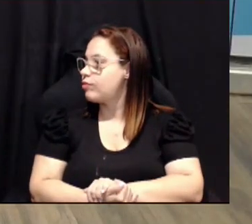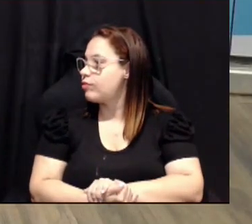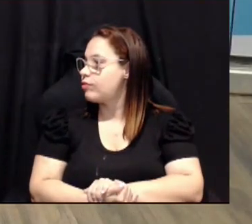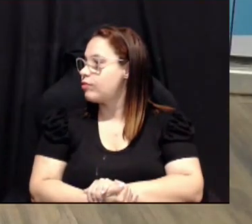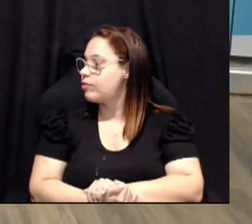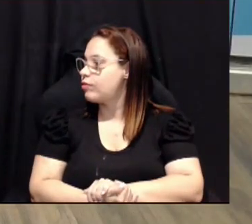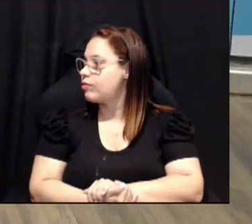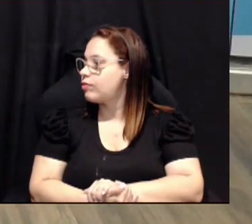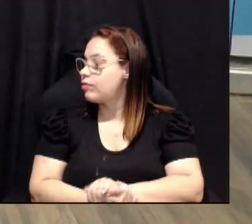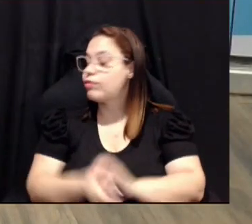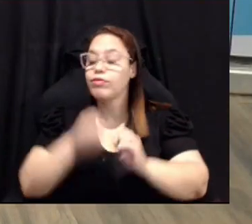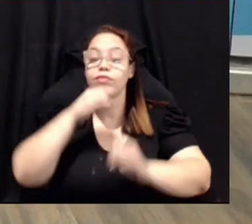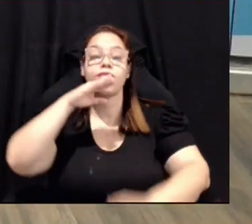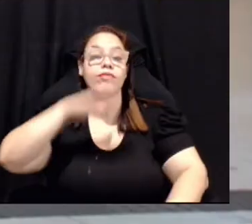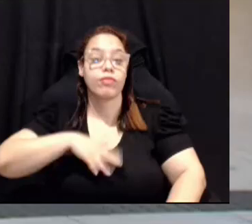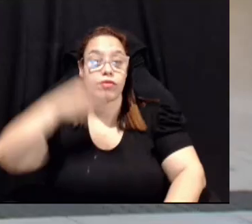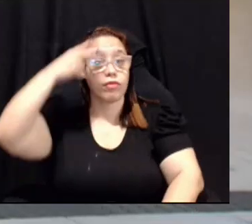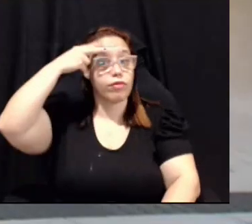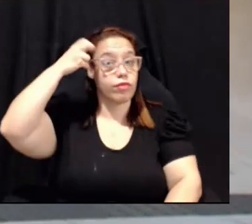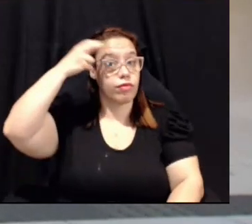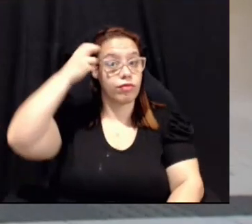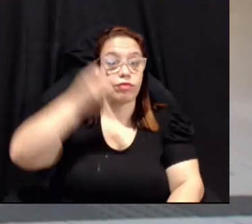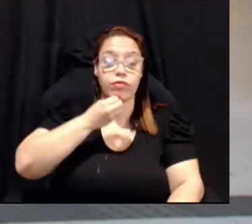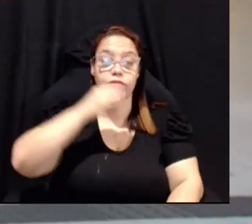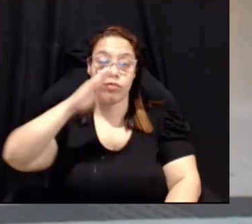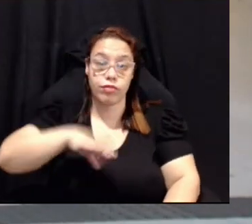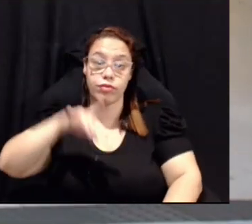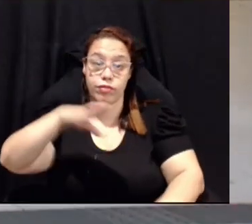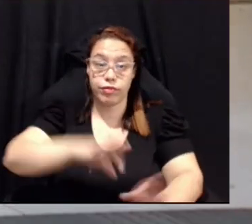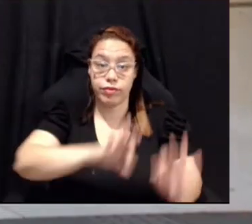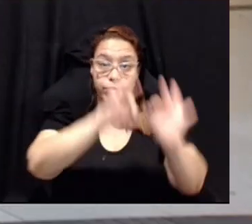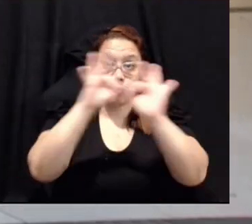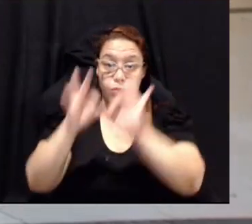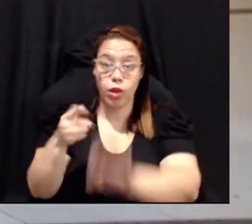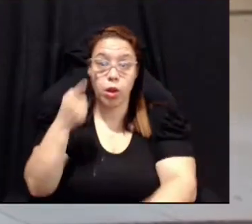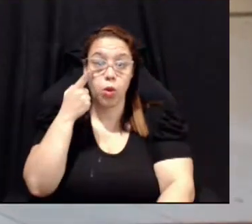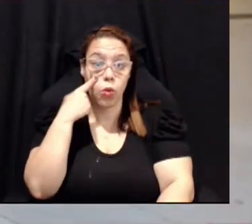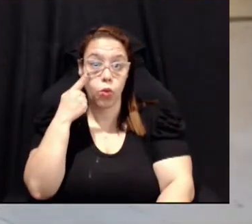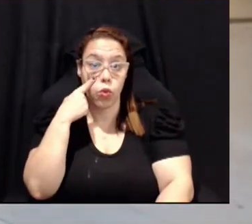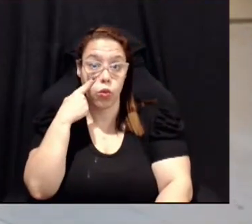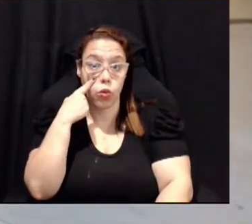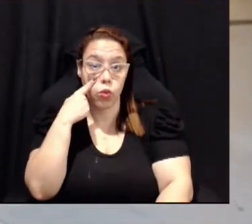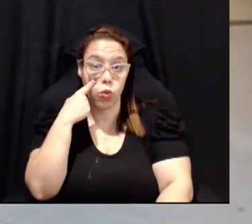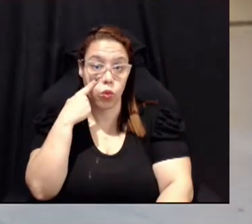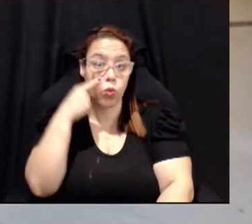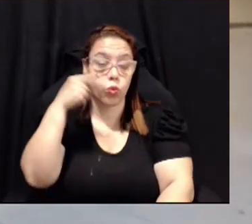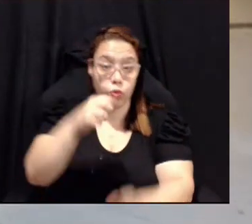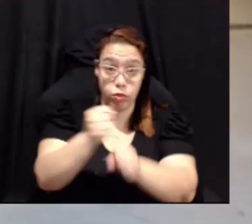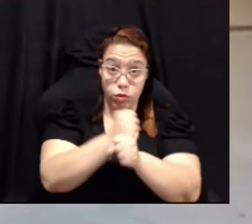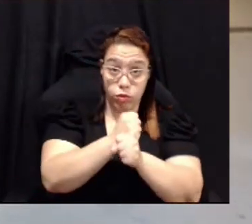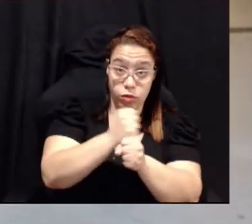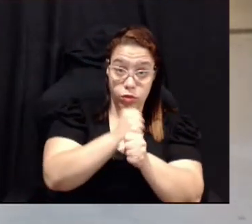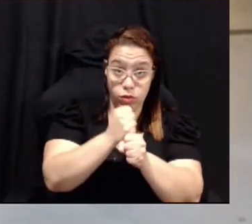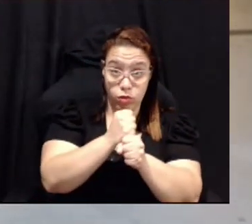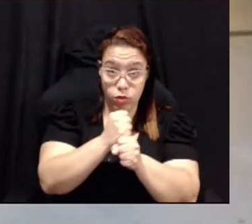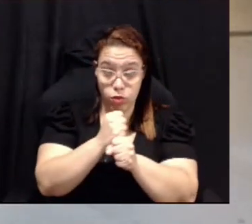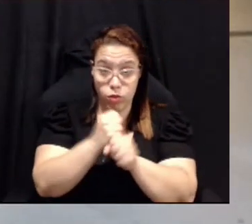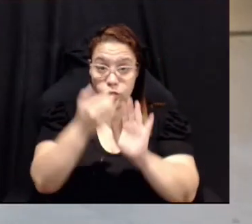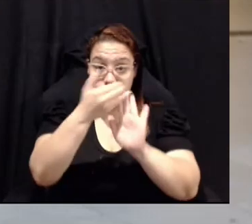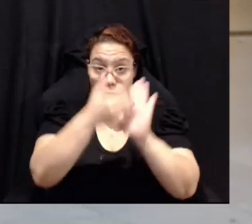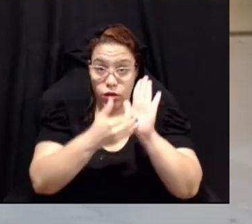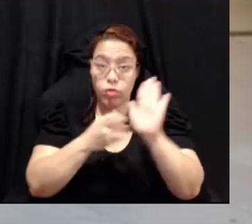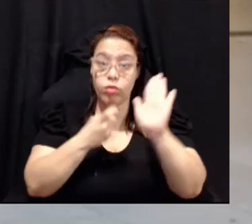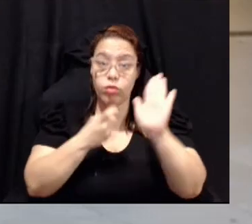Boa tarde, Gabriel. Boa tarde a você de casa. E olha só, a campanha deste ano já tem um slogan aqui em Campinas. Que